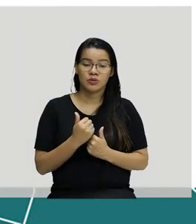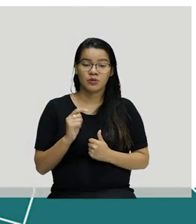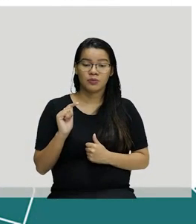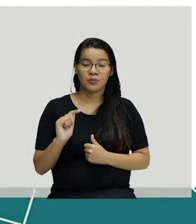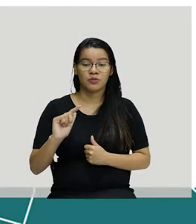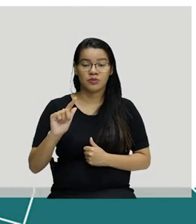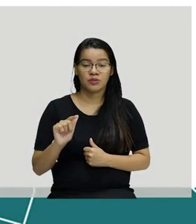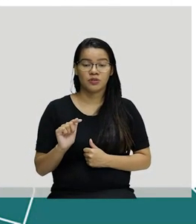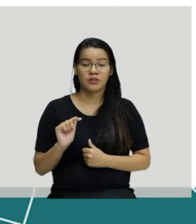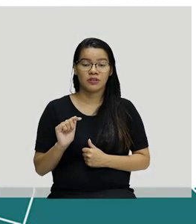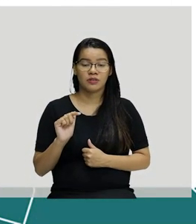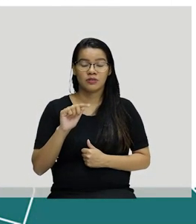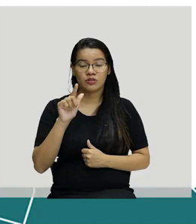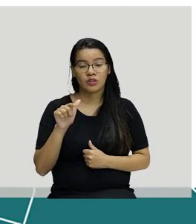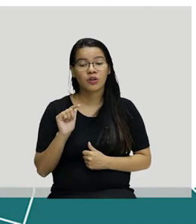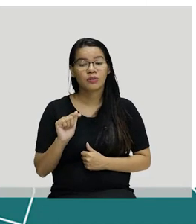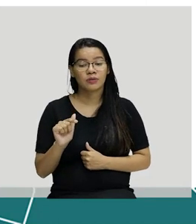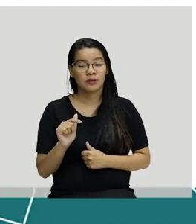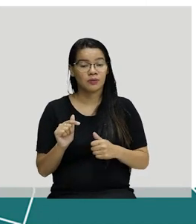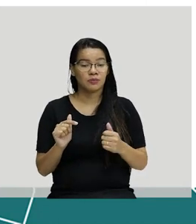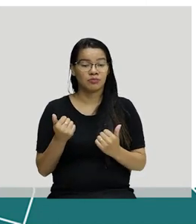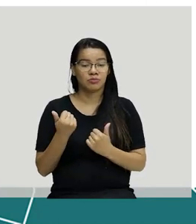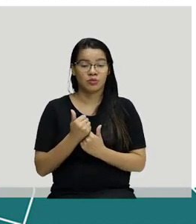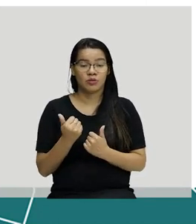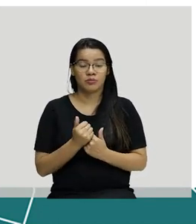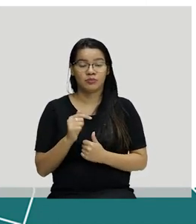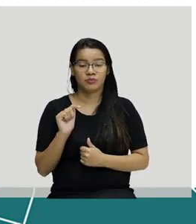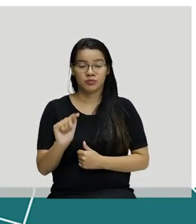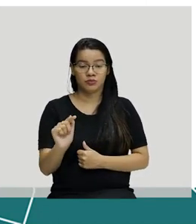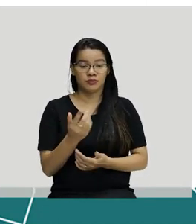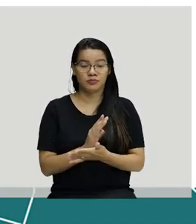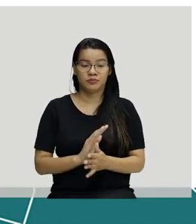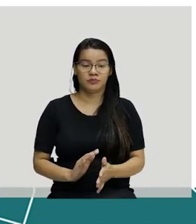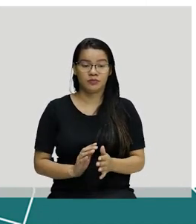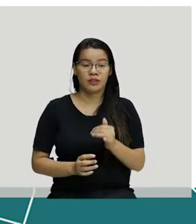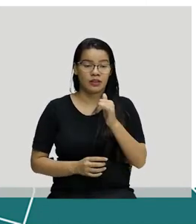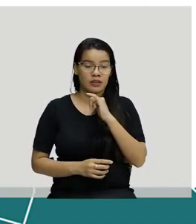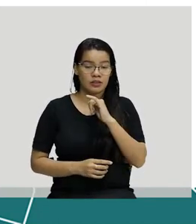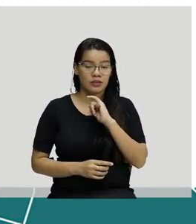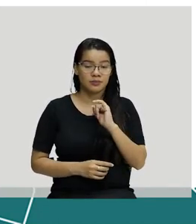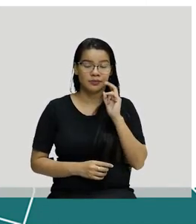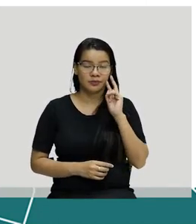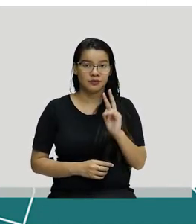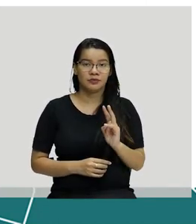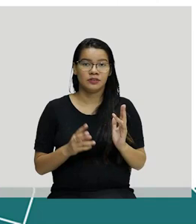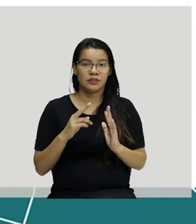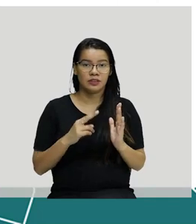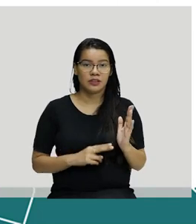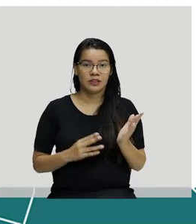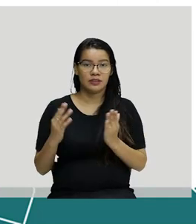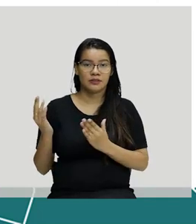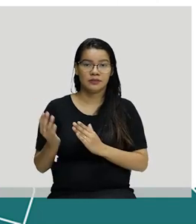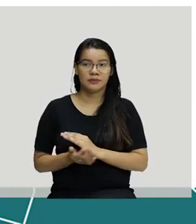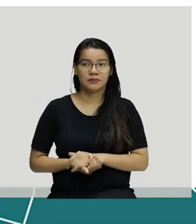pelo ponto final exemplo de interrogativa direta moça poderia me ajudar a atravessar a rua e indireta gostaria de